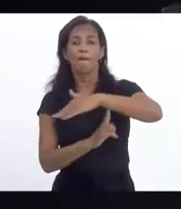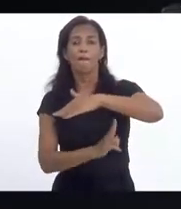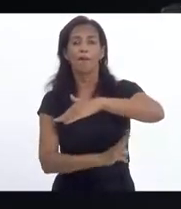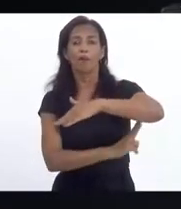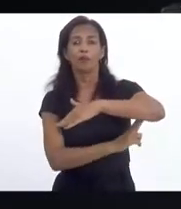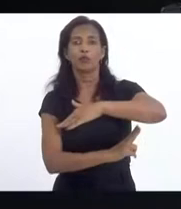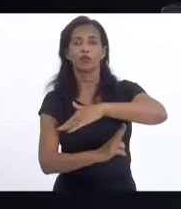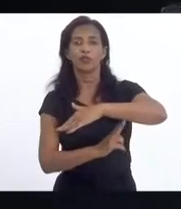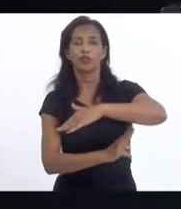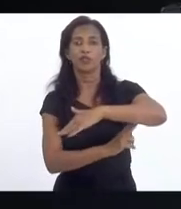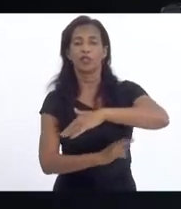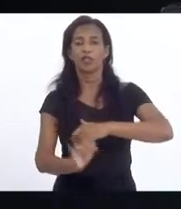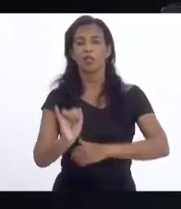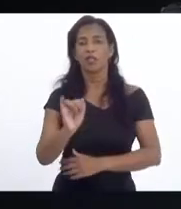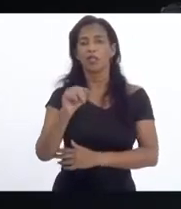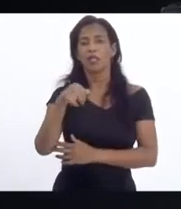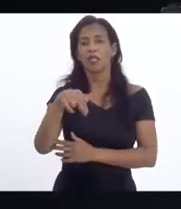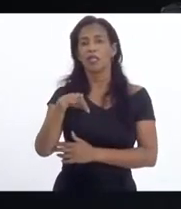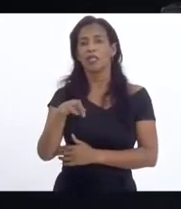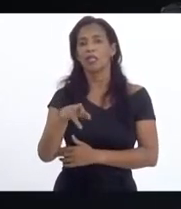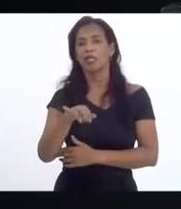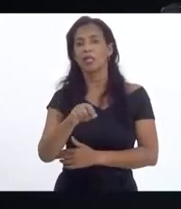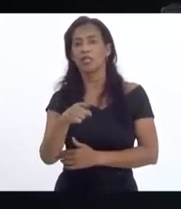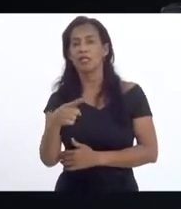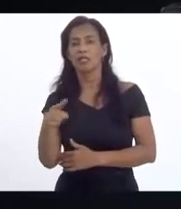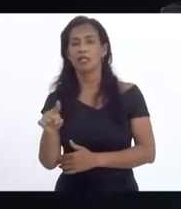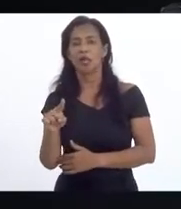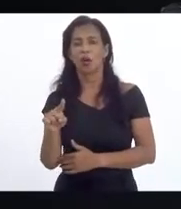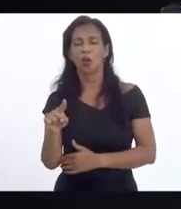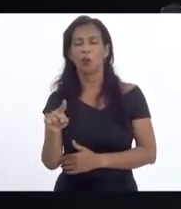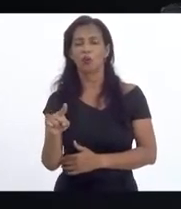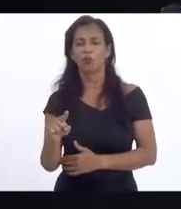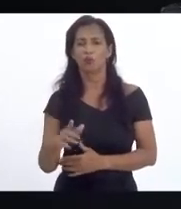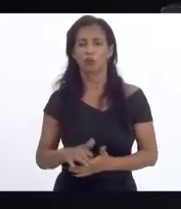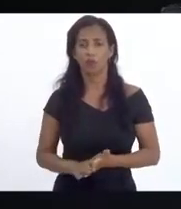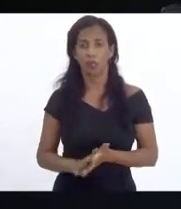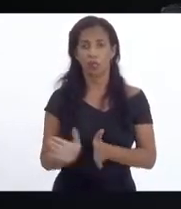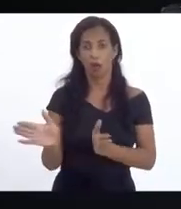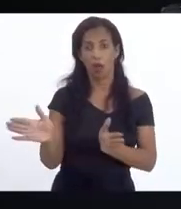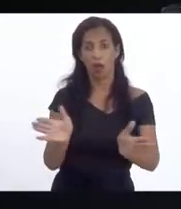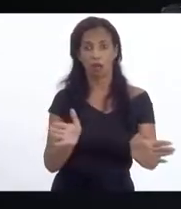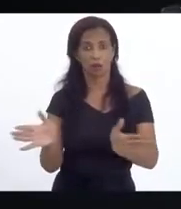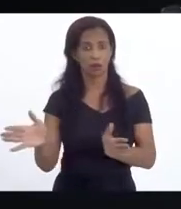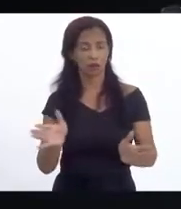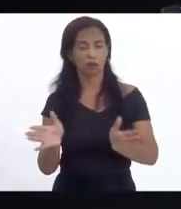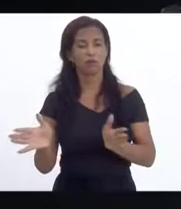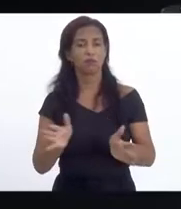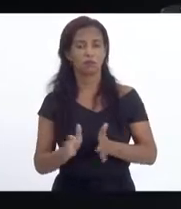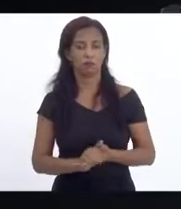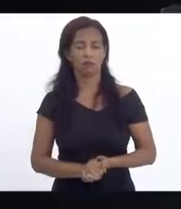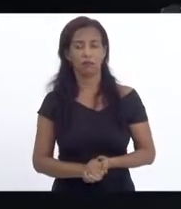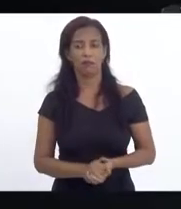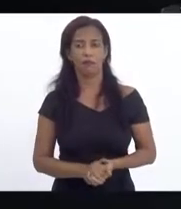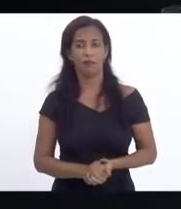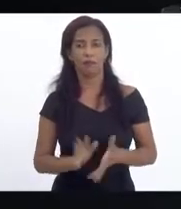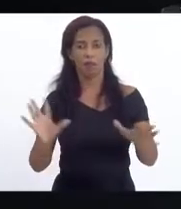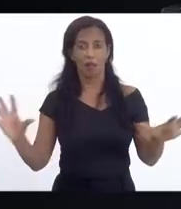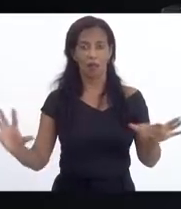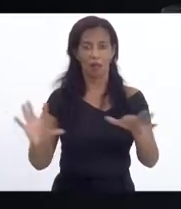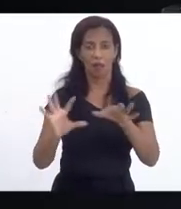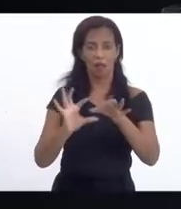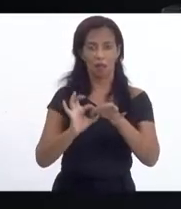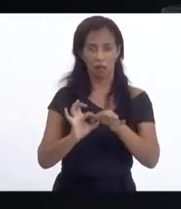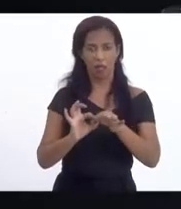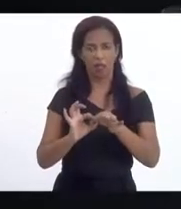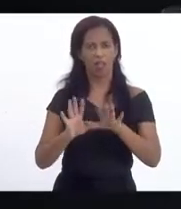integração, que faz a ponte de integração e seus acessos. Ela liga, é um